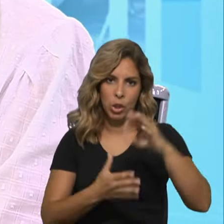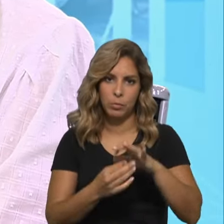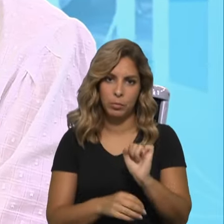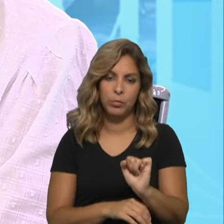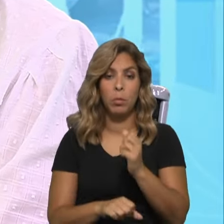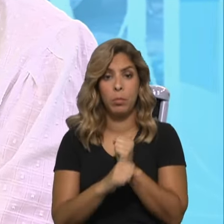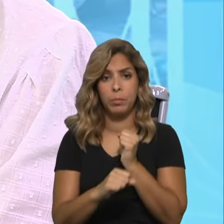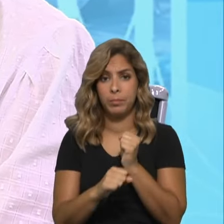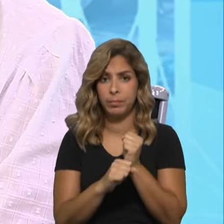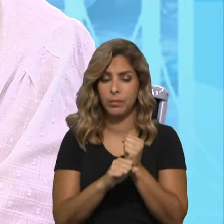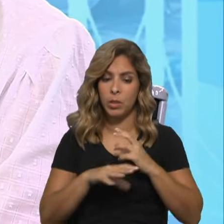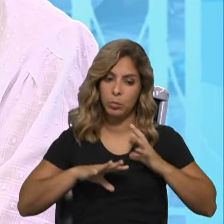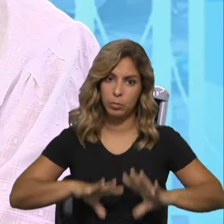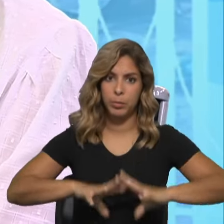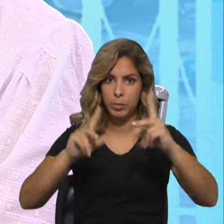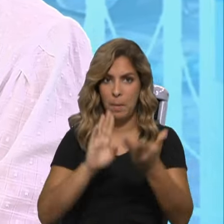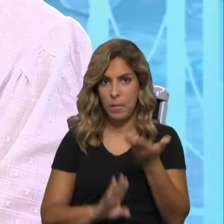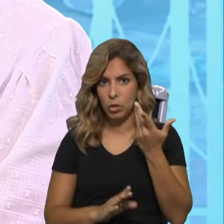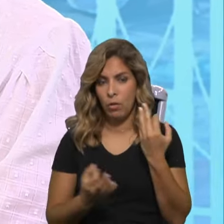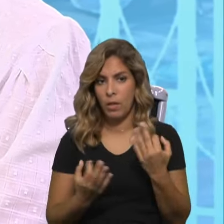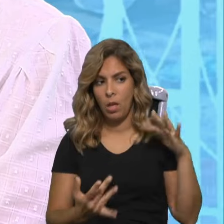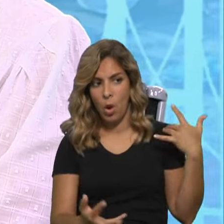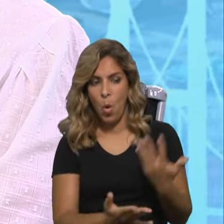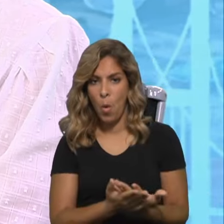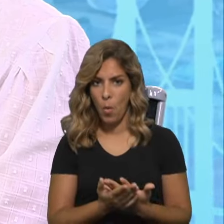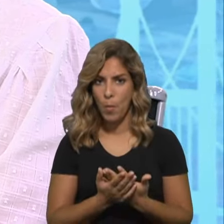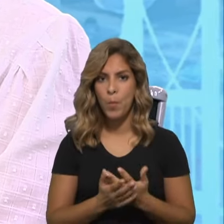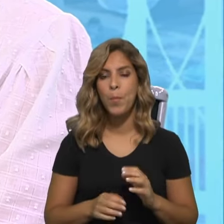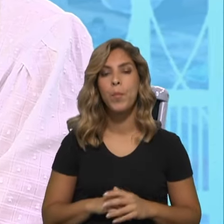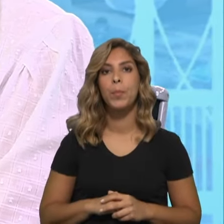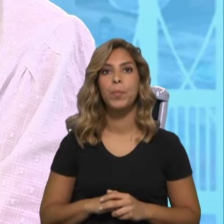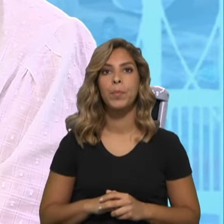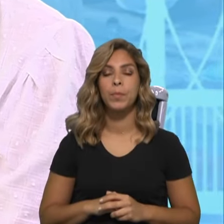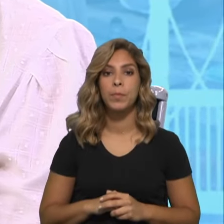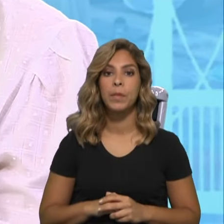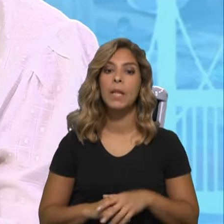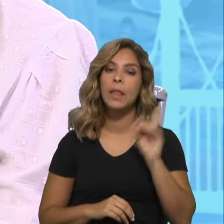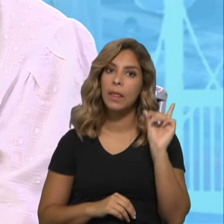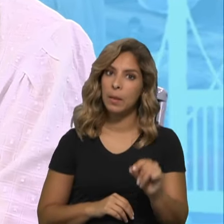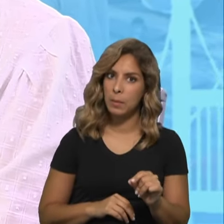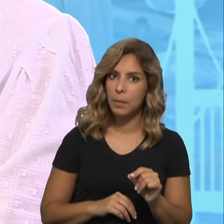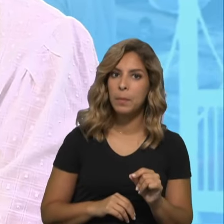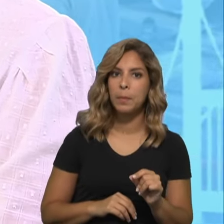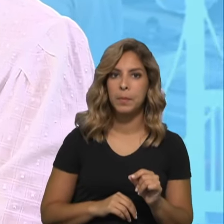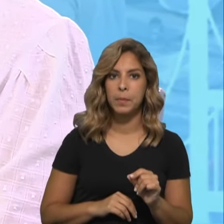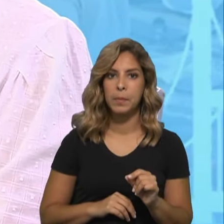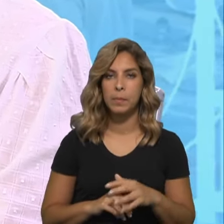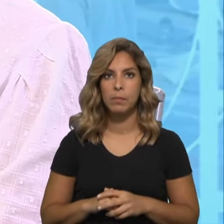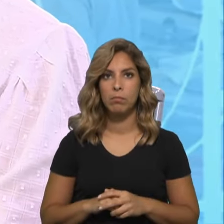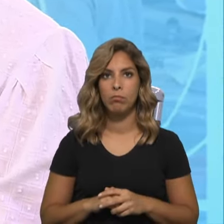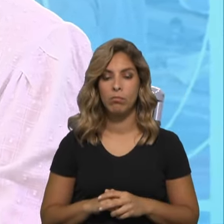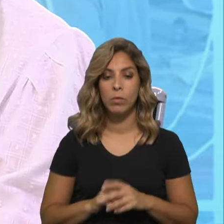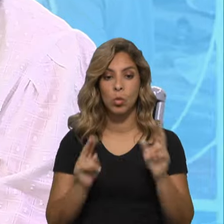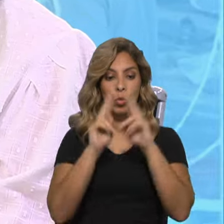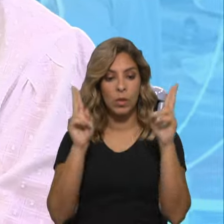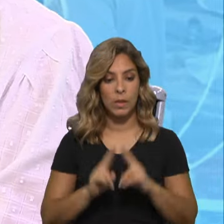Caritas portuguesa tem desenvolvido desde lá até até aqui também no no âmbito da nossa rede internacional